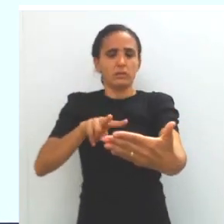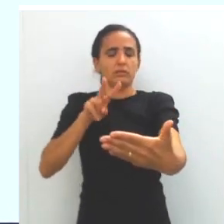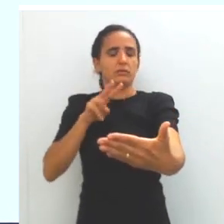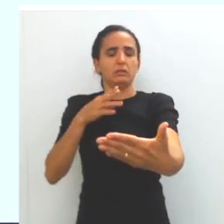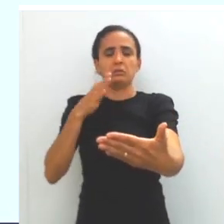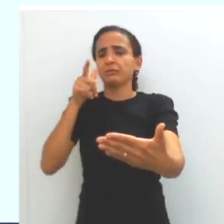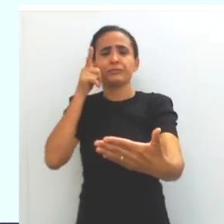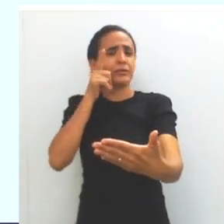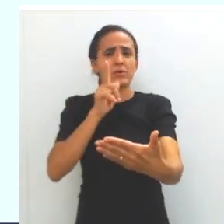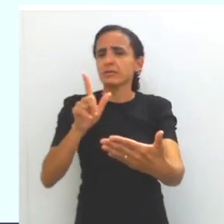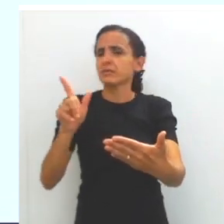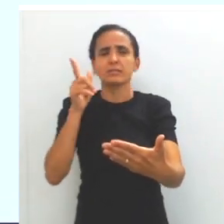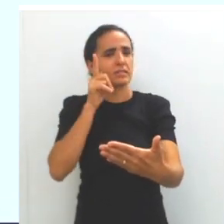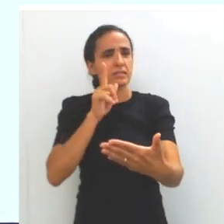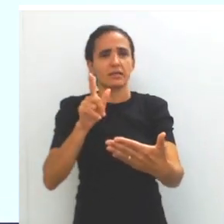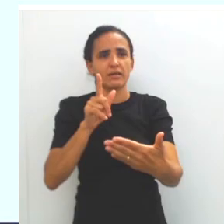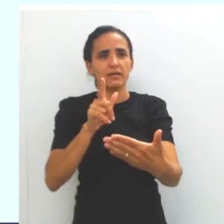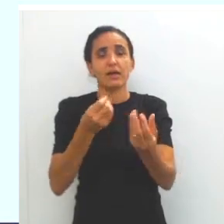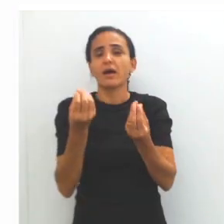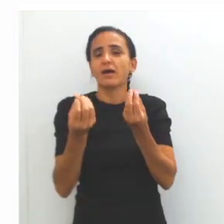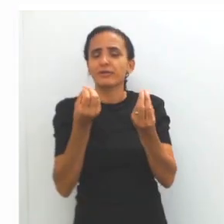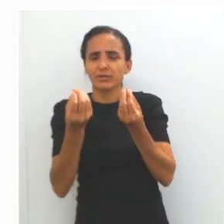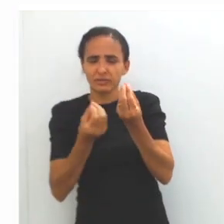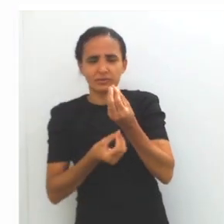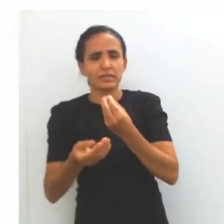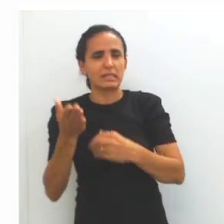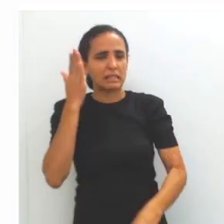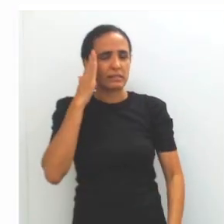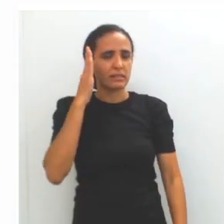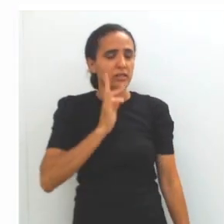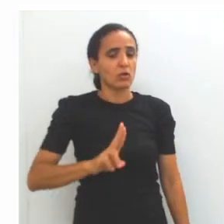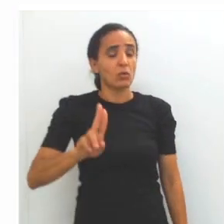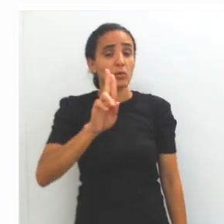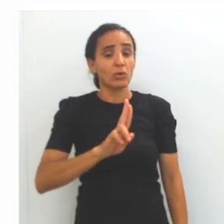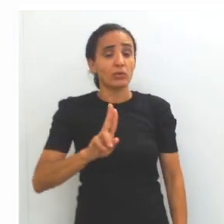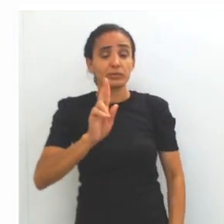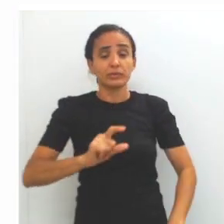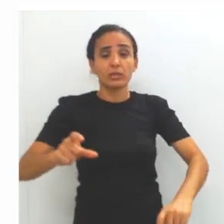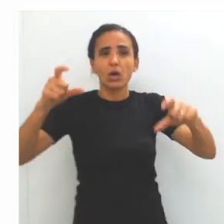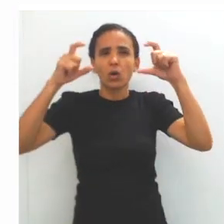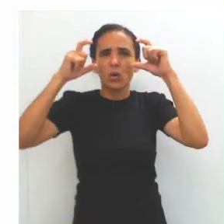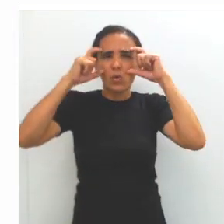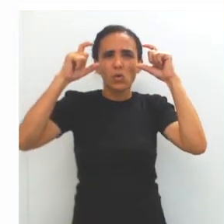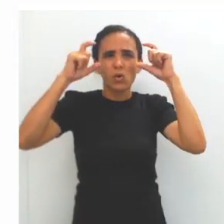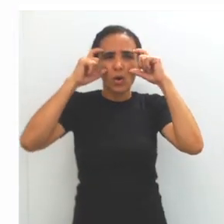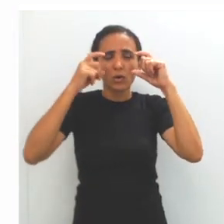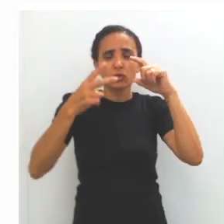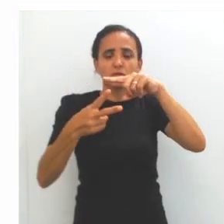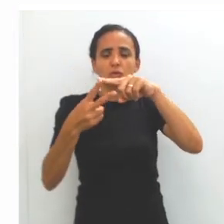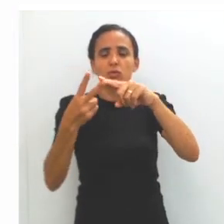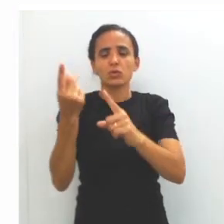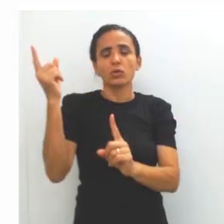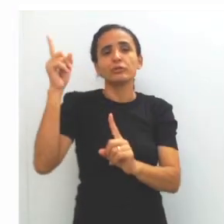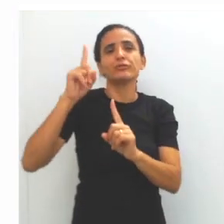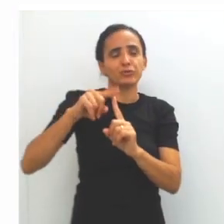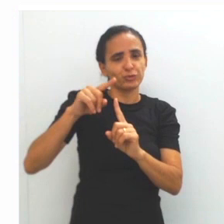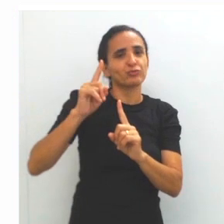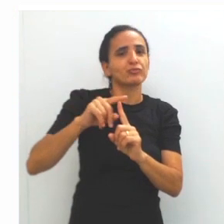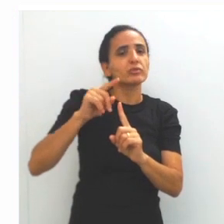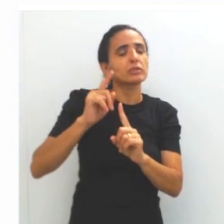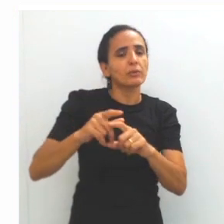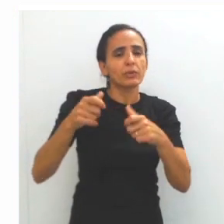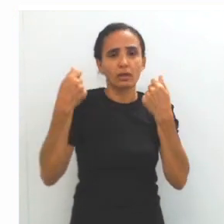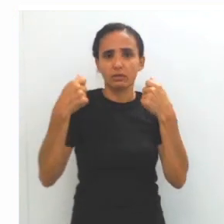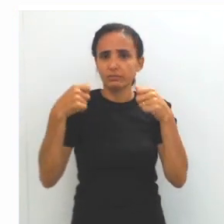E aí a gente vai para as lentes multifocais. É quando a